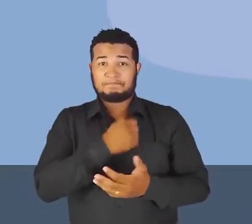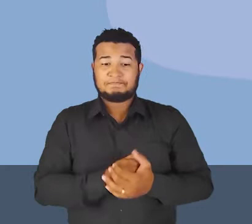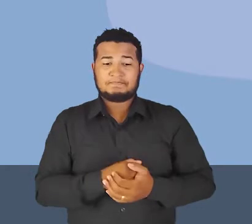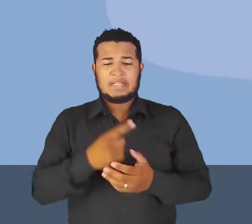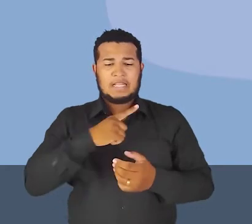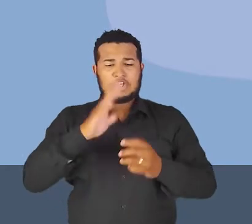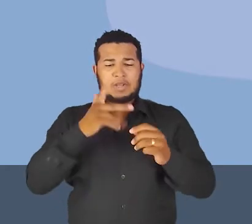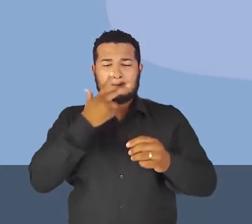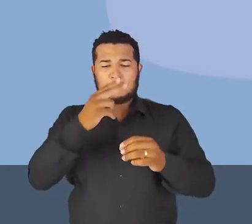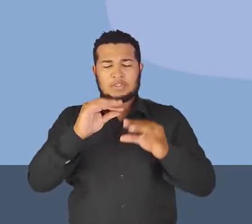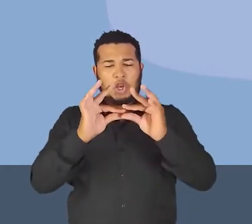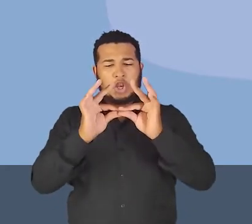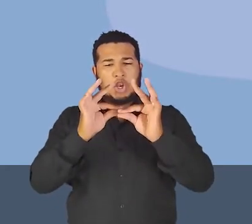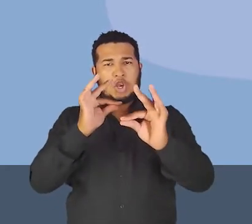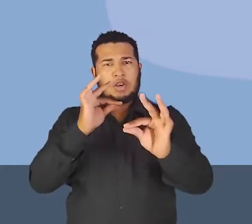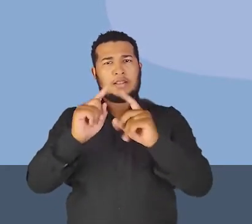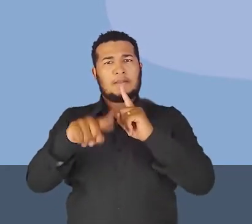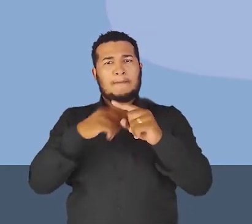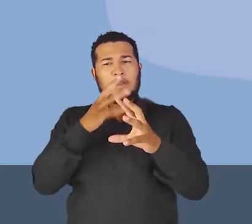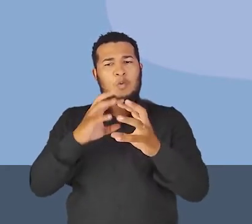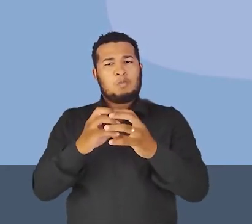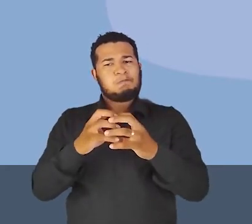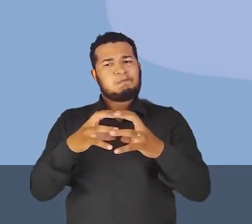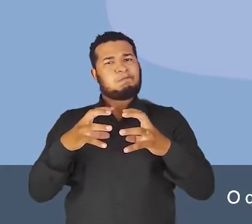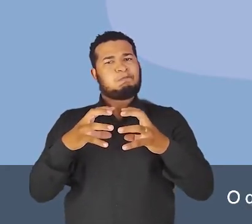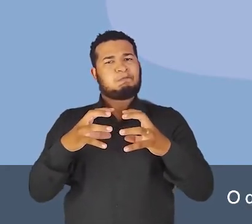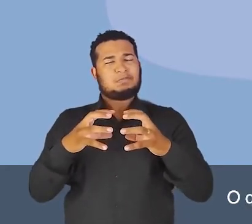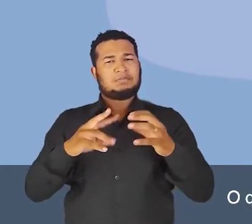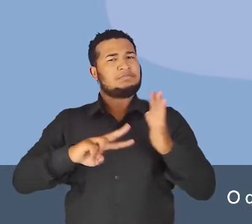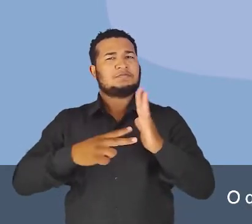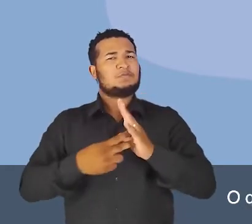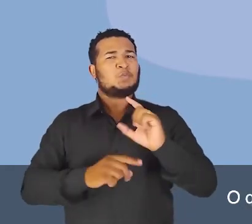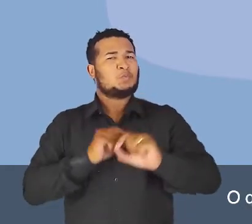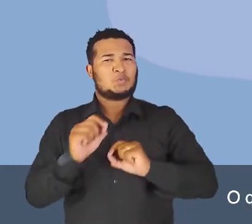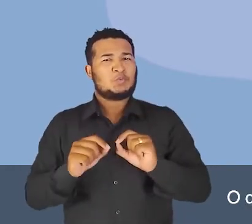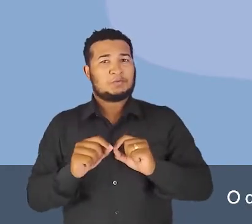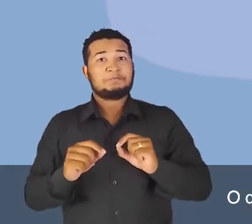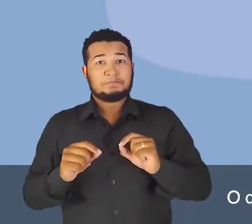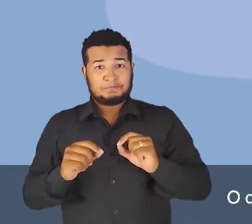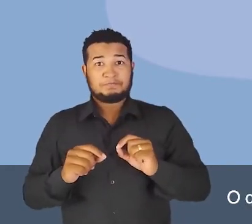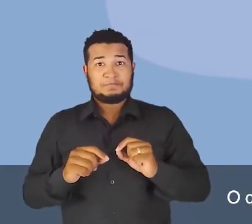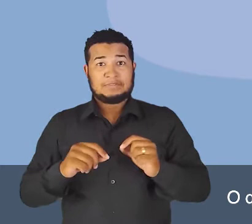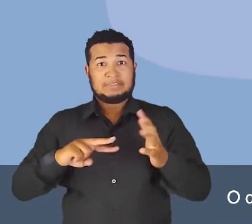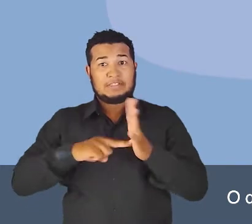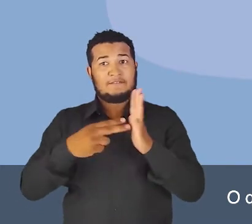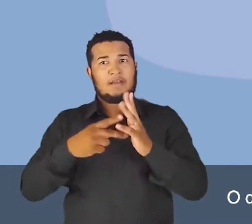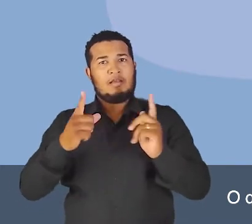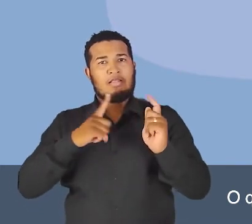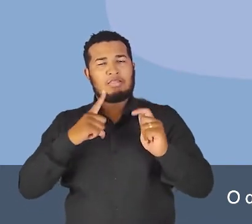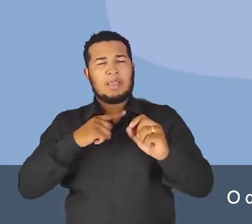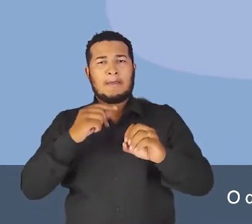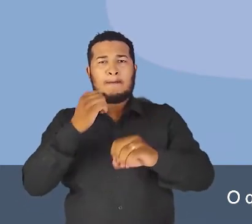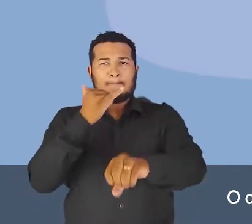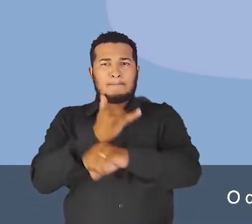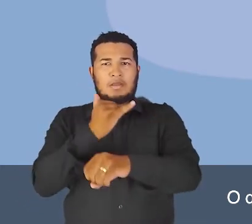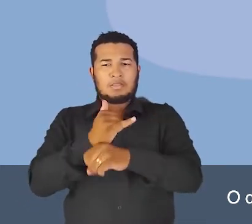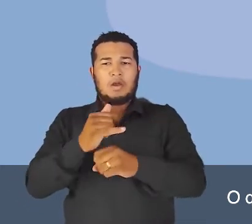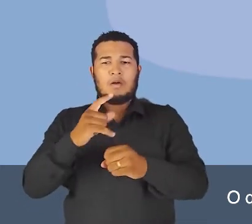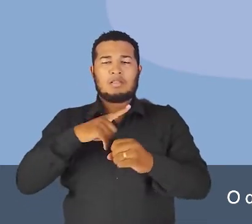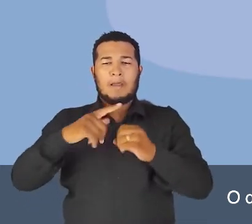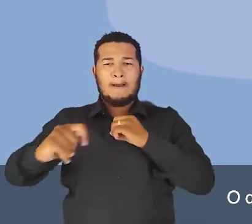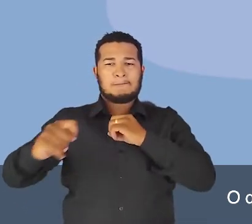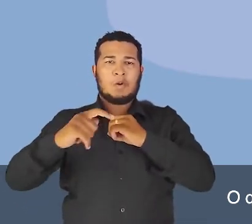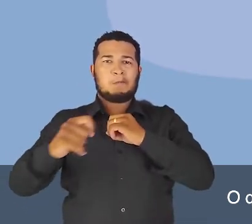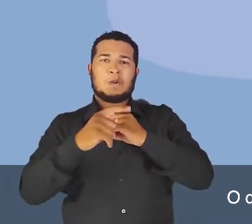tenho a lâmina e depois ela fica mais rombudinha, né? O que isso quer dizer, pessoal? Que está havendo deposição do metal sobre